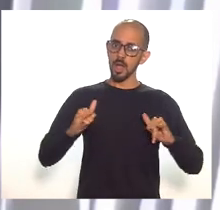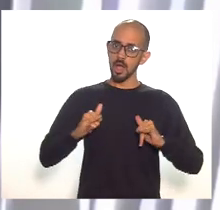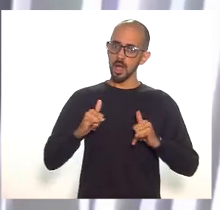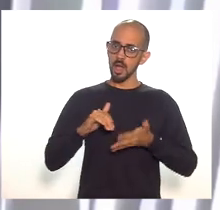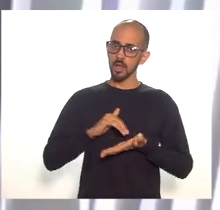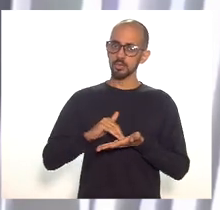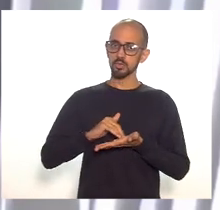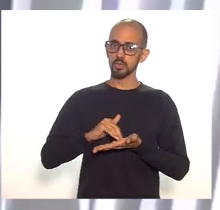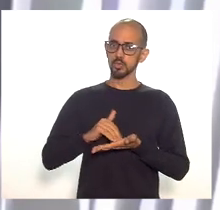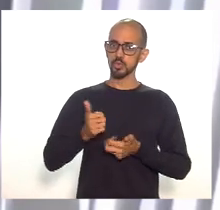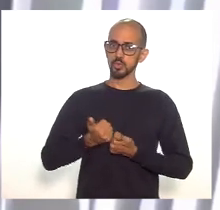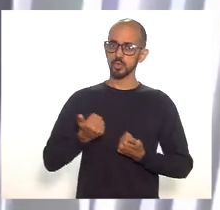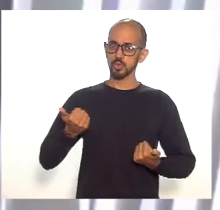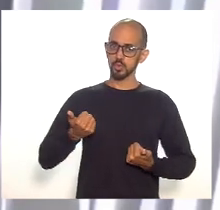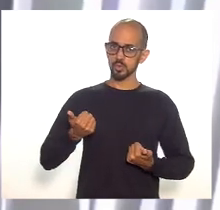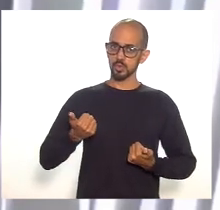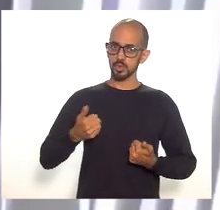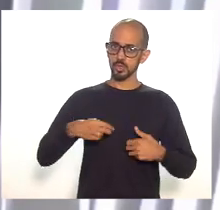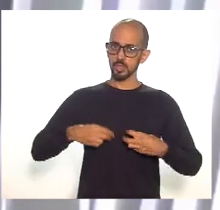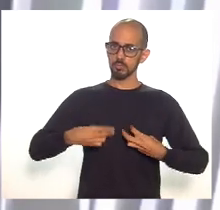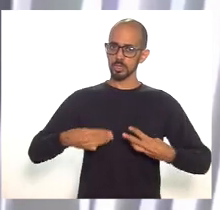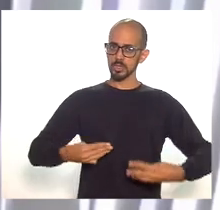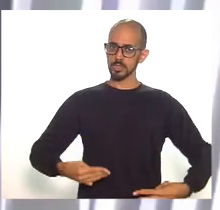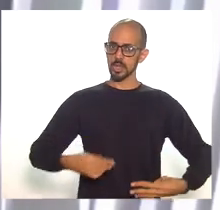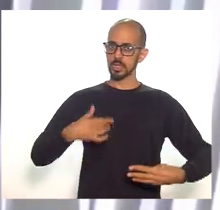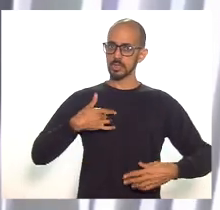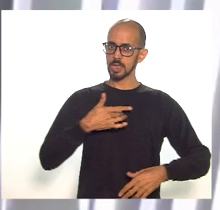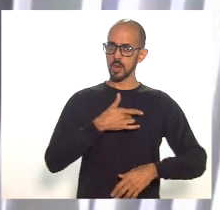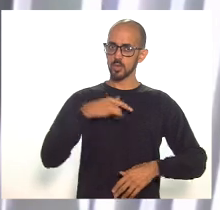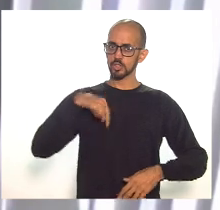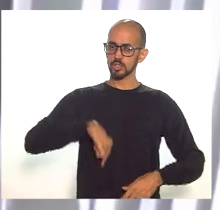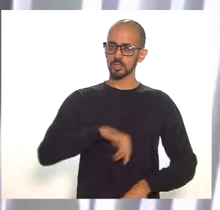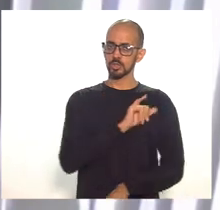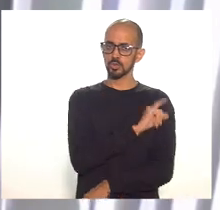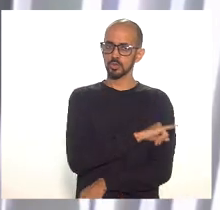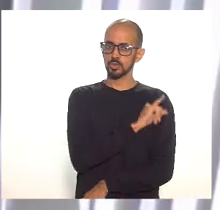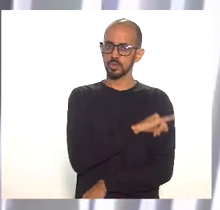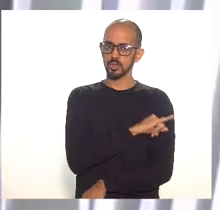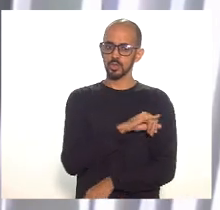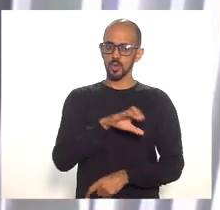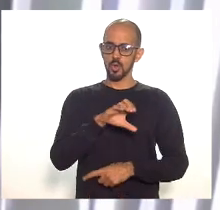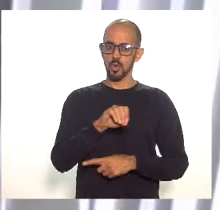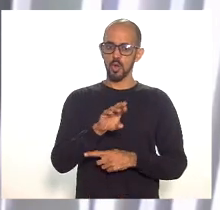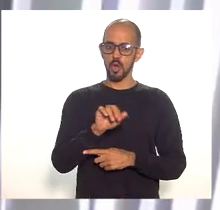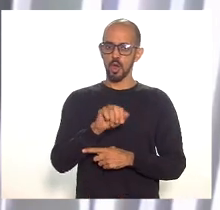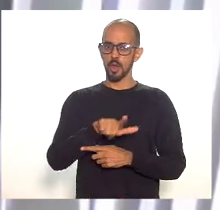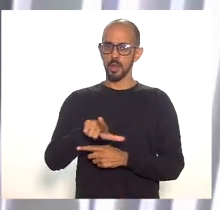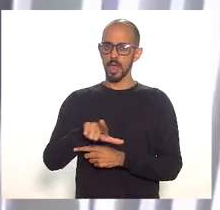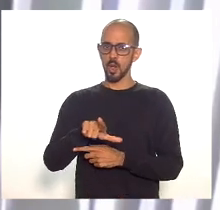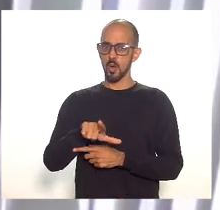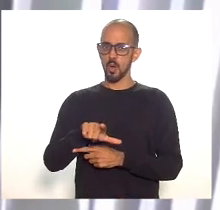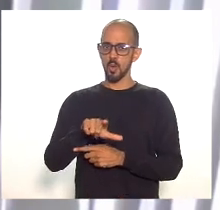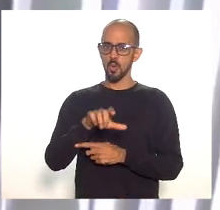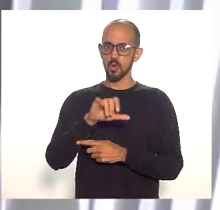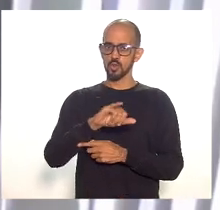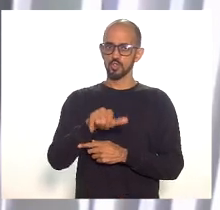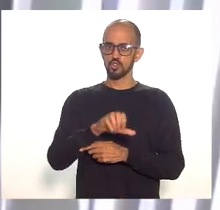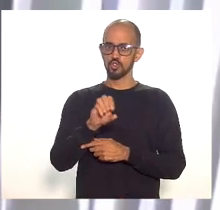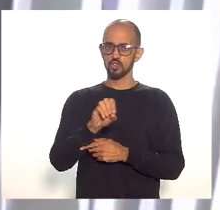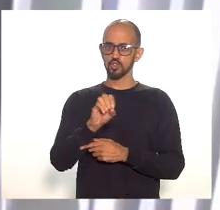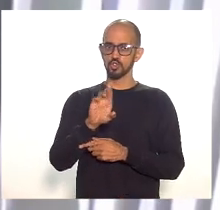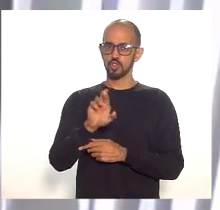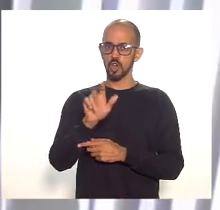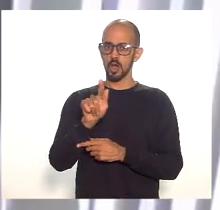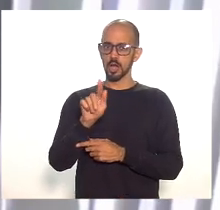superintendente do Ministério da Saúde, aqui no Rio de Janeiro, Coronel Jorge Diverio,